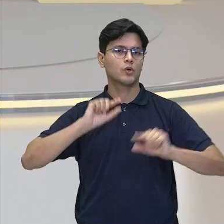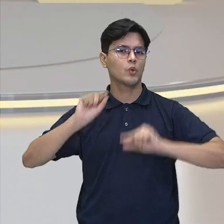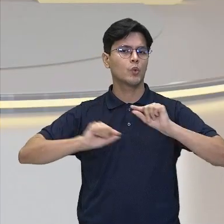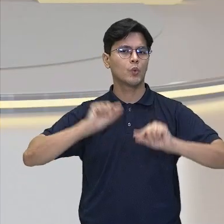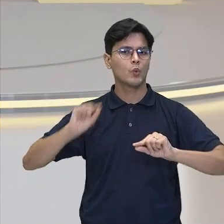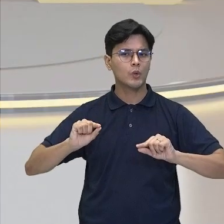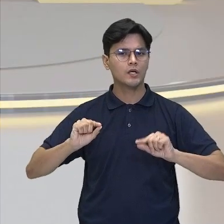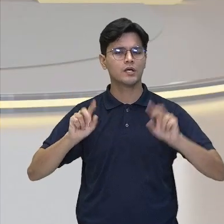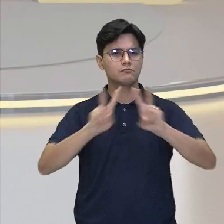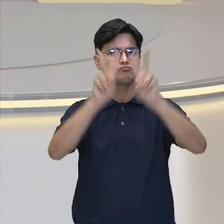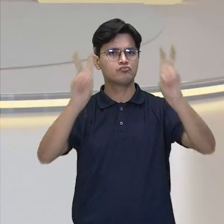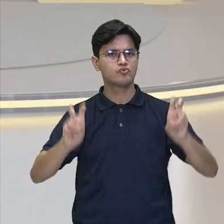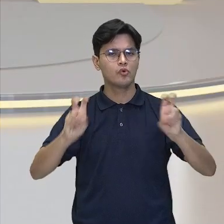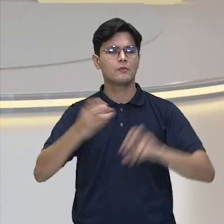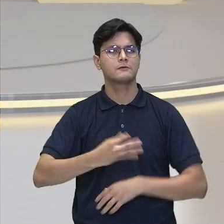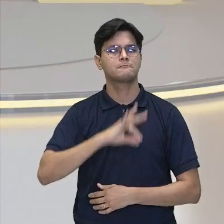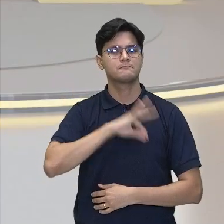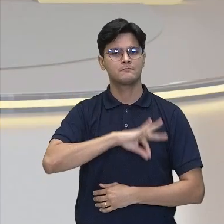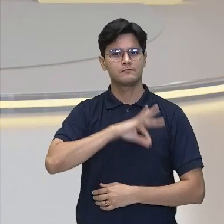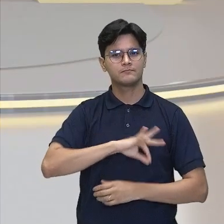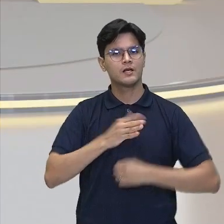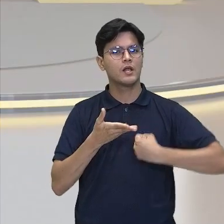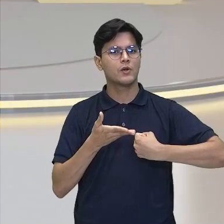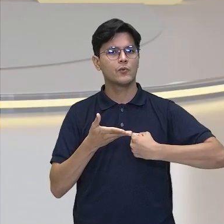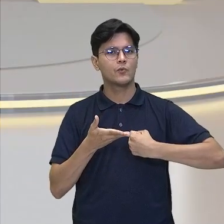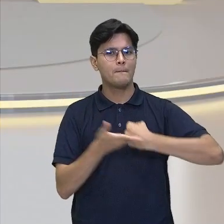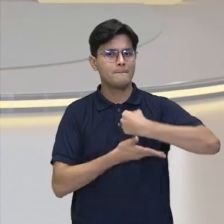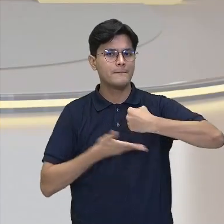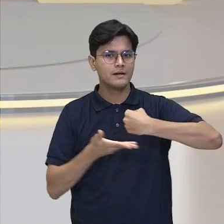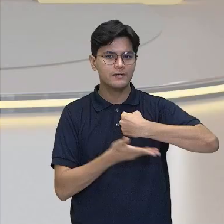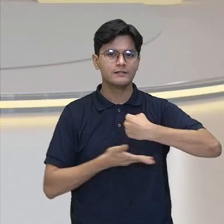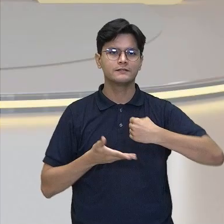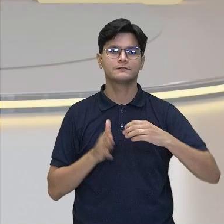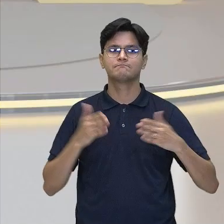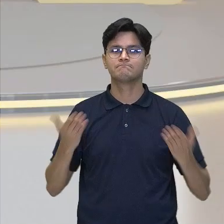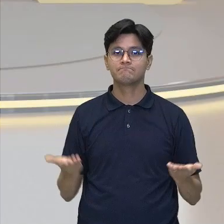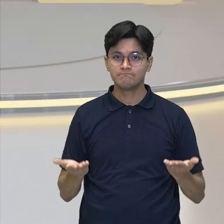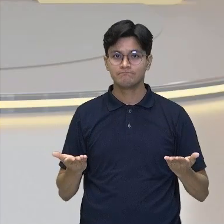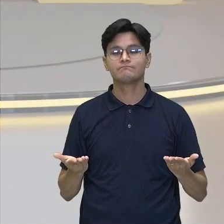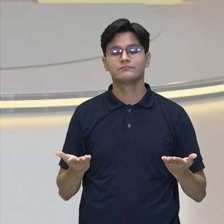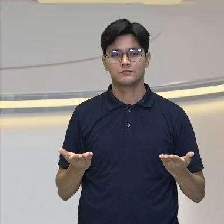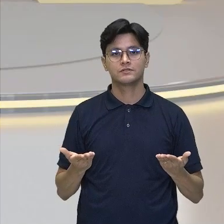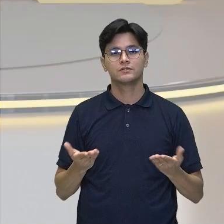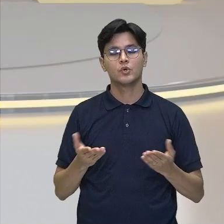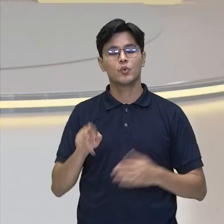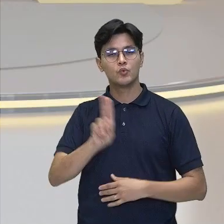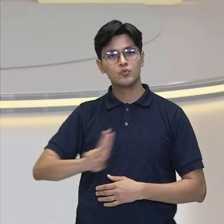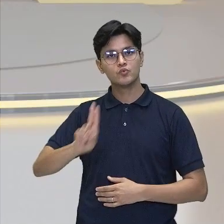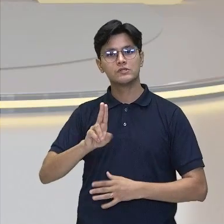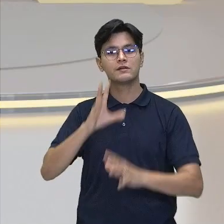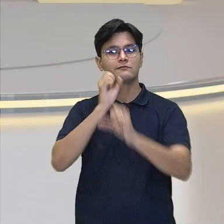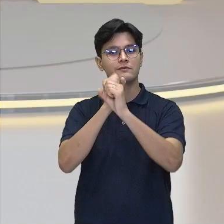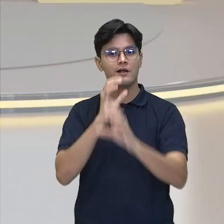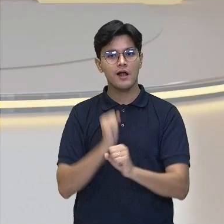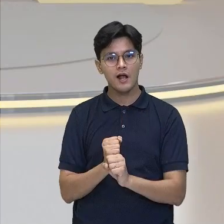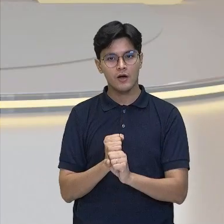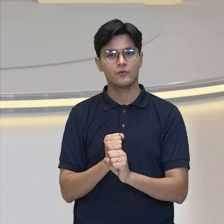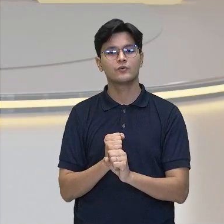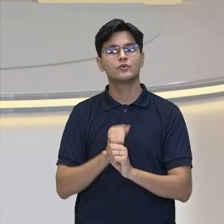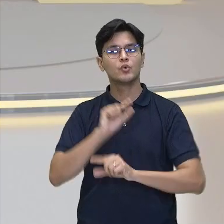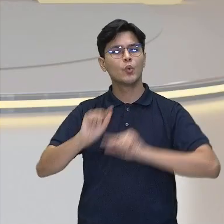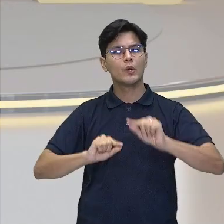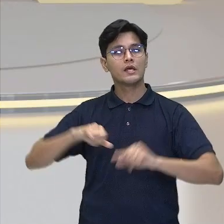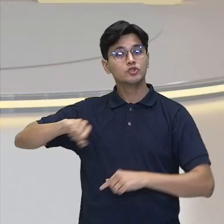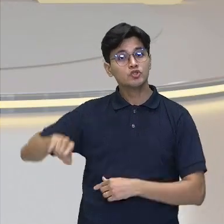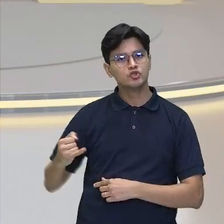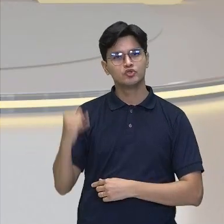desse salário mínimo, né, desses valores, nada como o nosso cálculo dos juros compostos, que é o cálculo que é